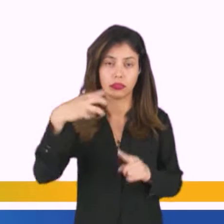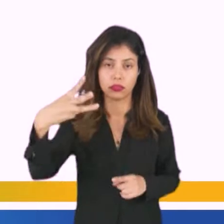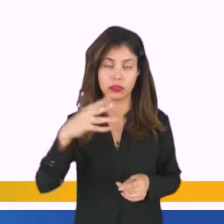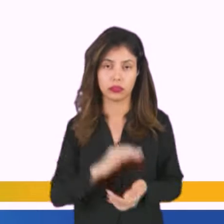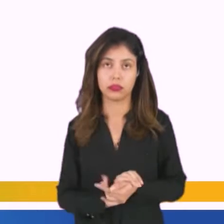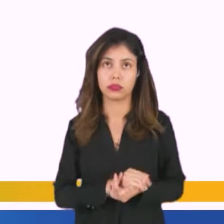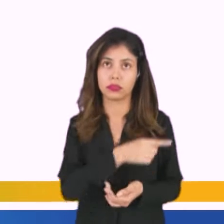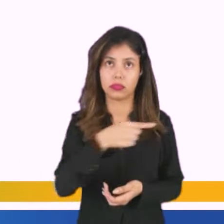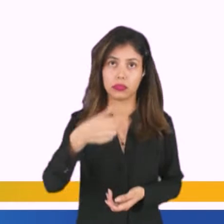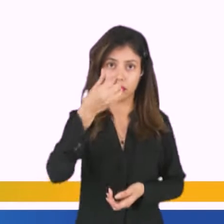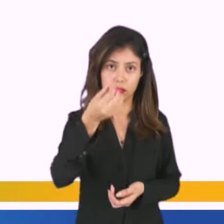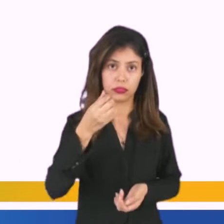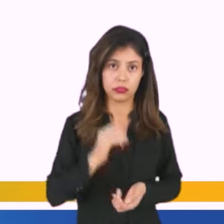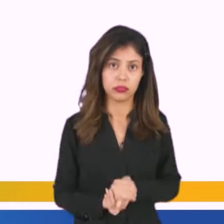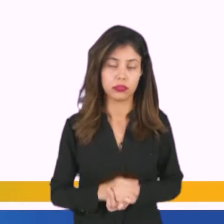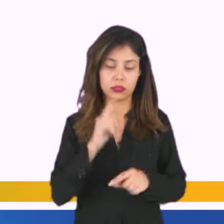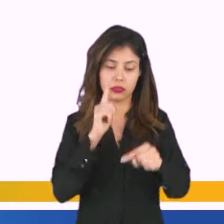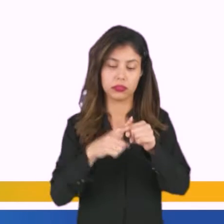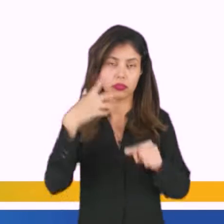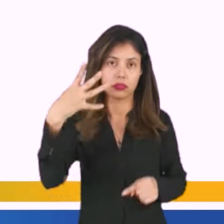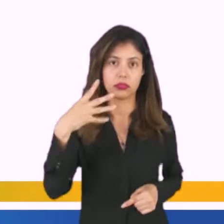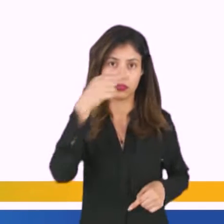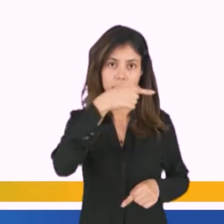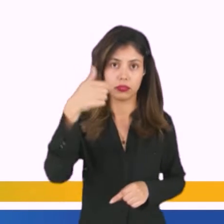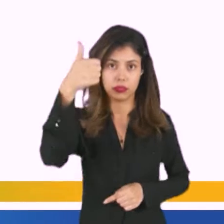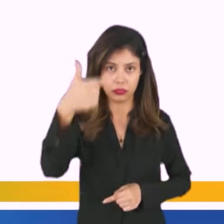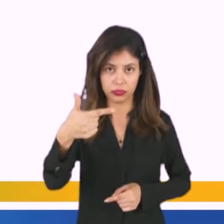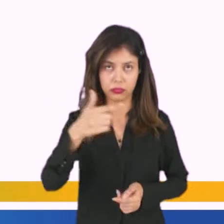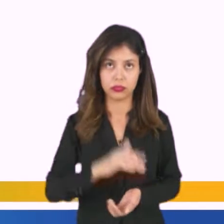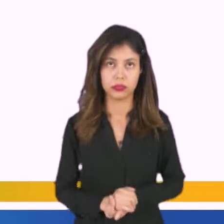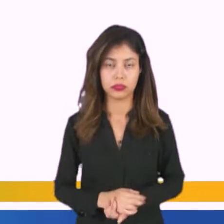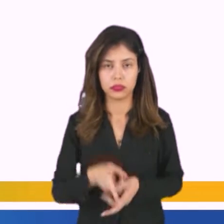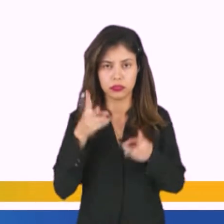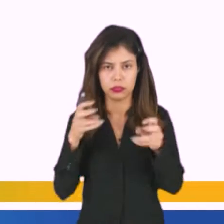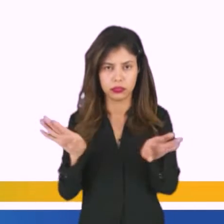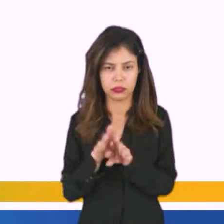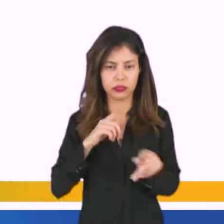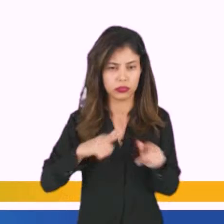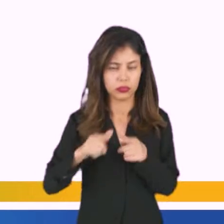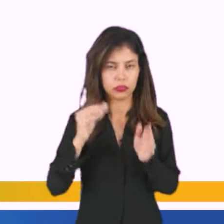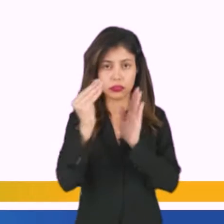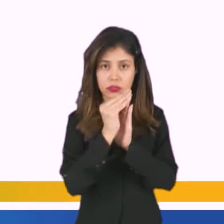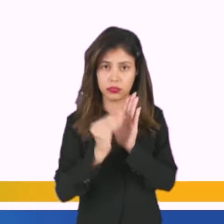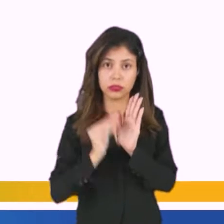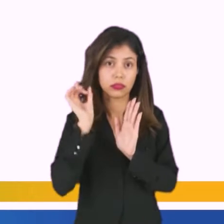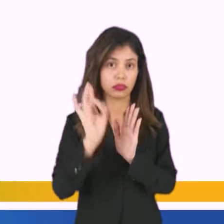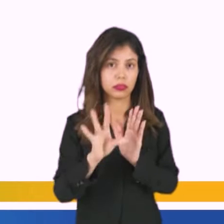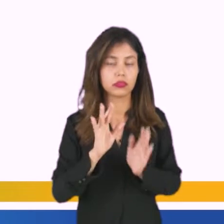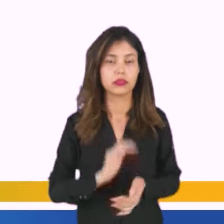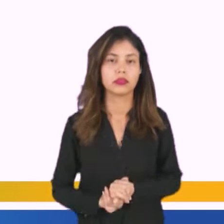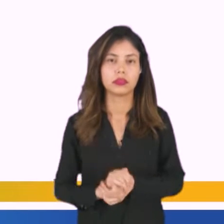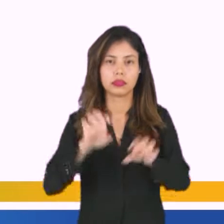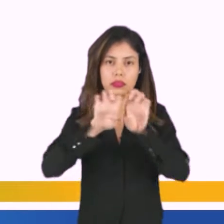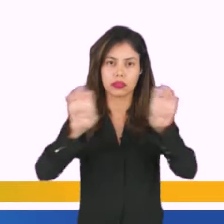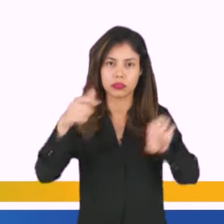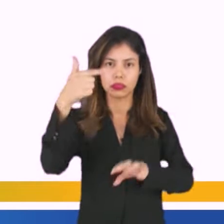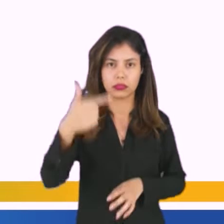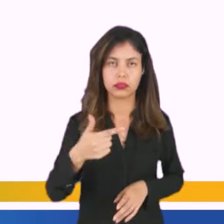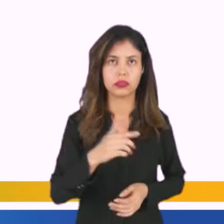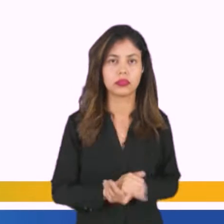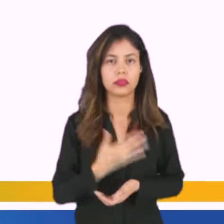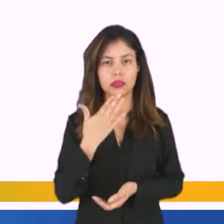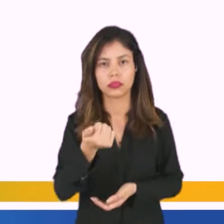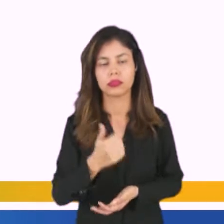menos 6, e mais 4 dá menos 2. Então percebam que nós trabalhamos nesse momento somente com a equação